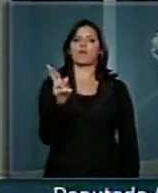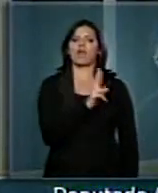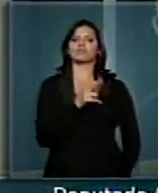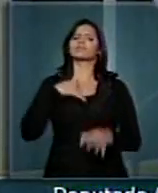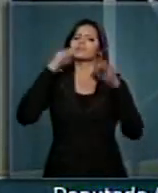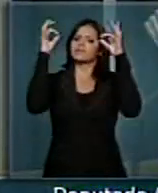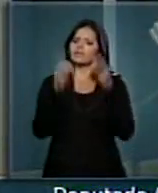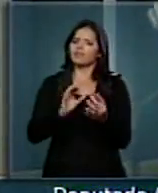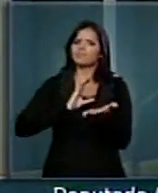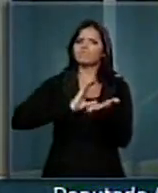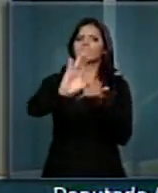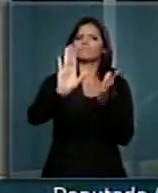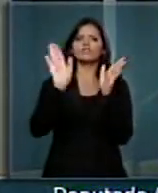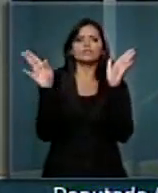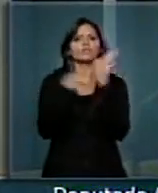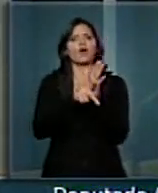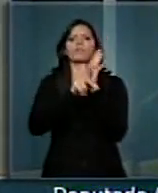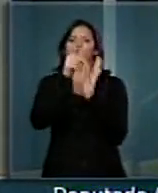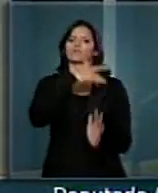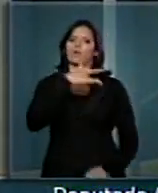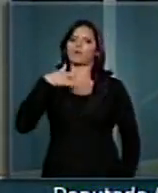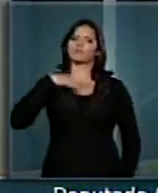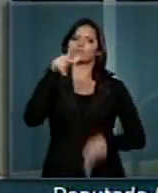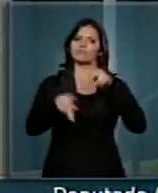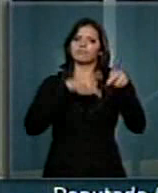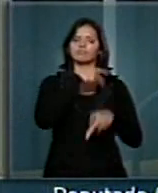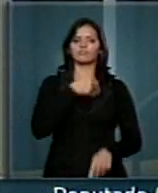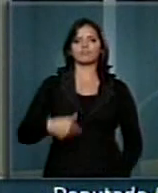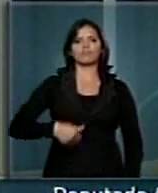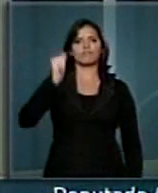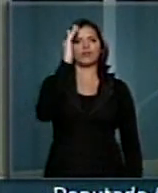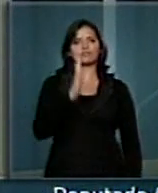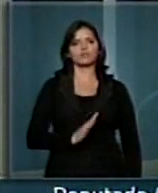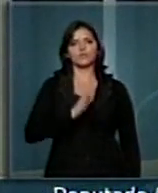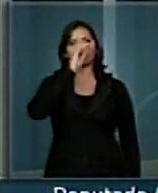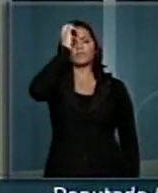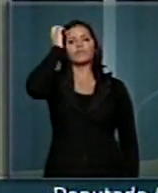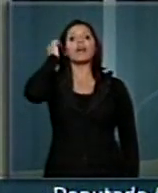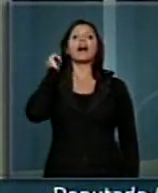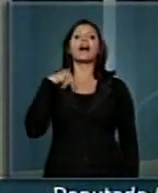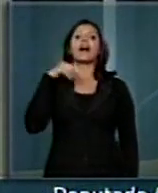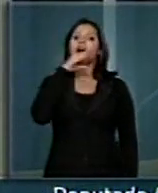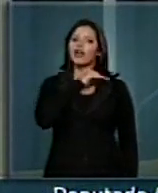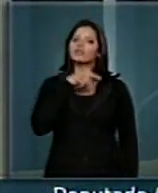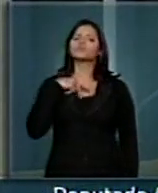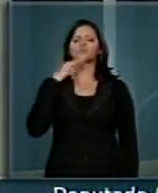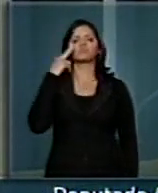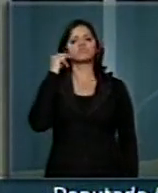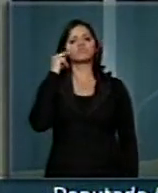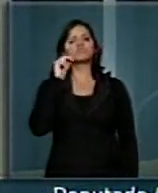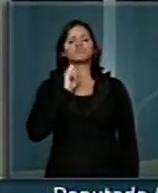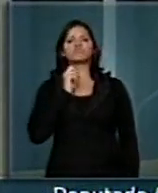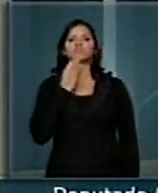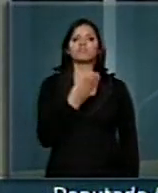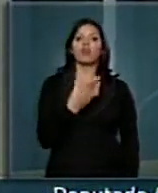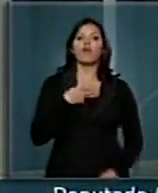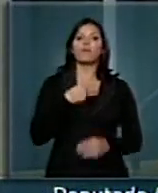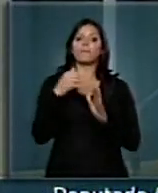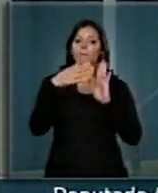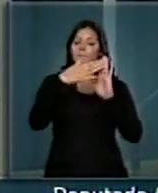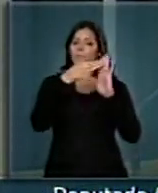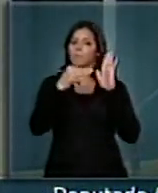reais investidos na saúde pública brasileira. Eu acho razoável que, depois que esta